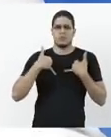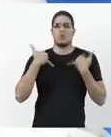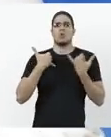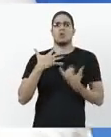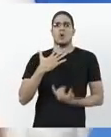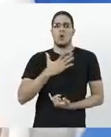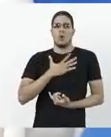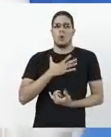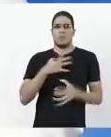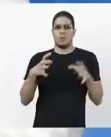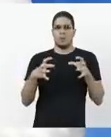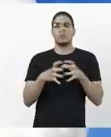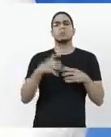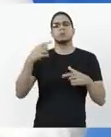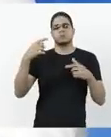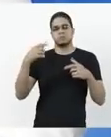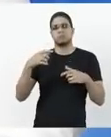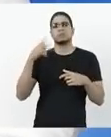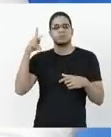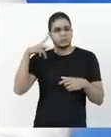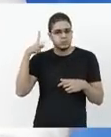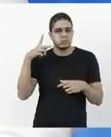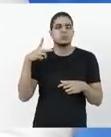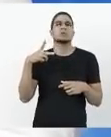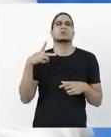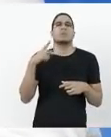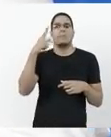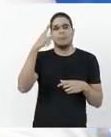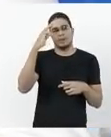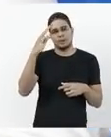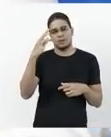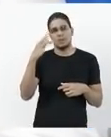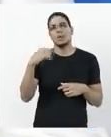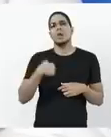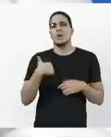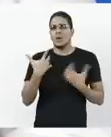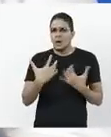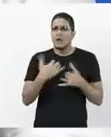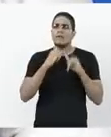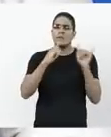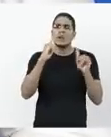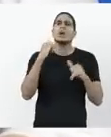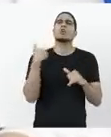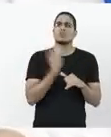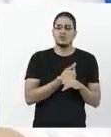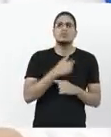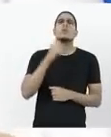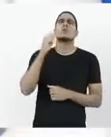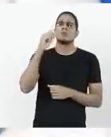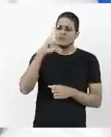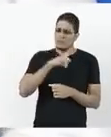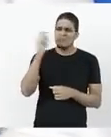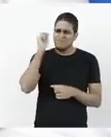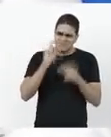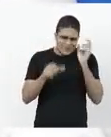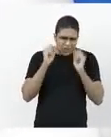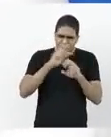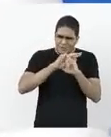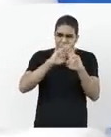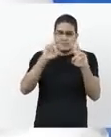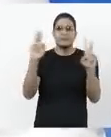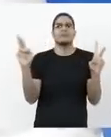ganhos que tivemos durante o período que governamos no nacional, no estadual e no municipal. Por